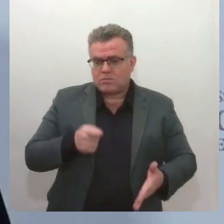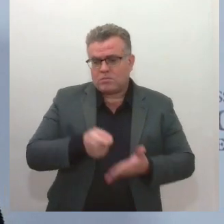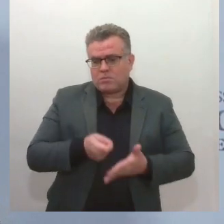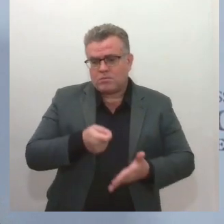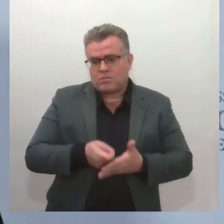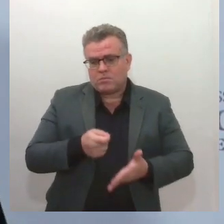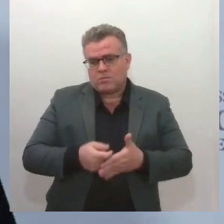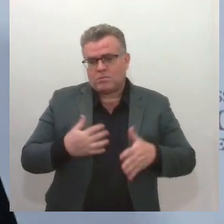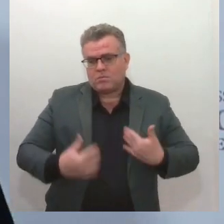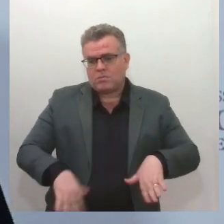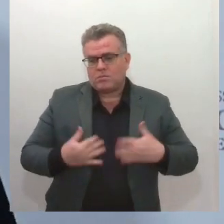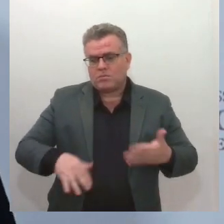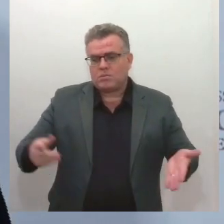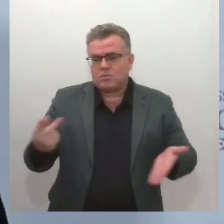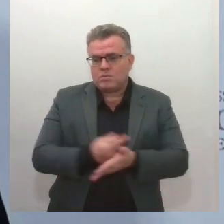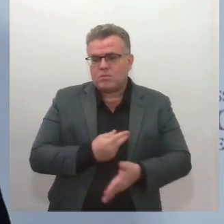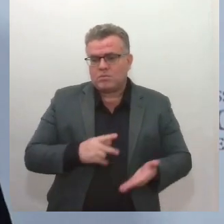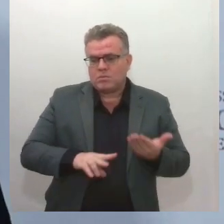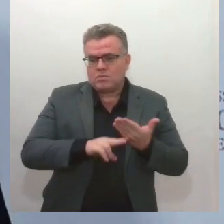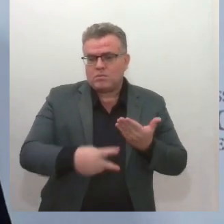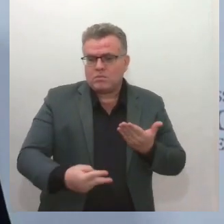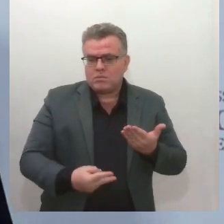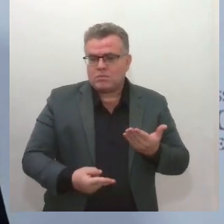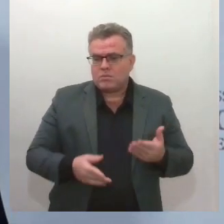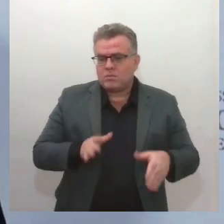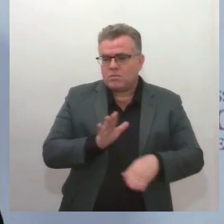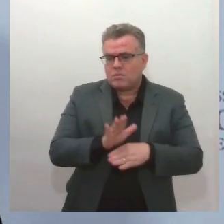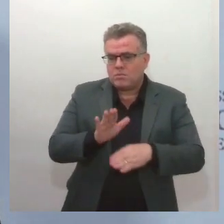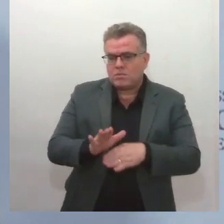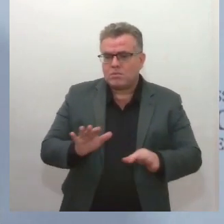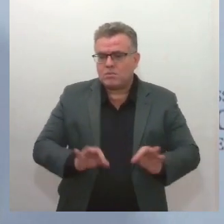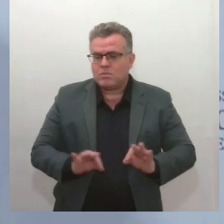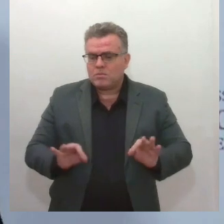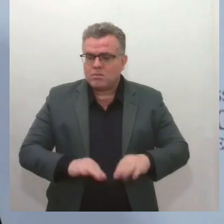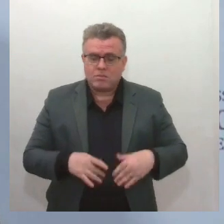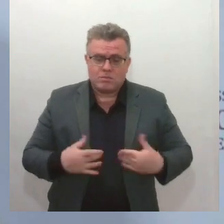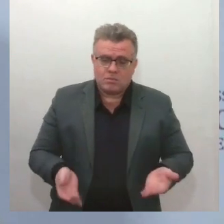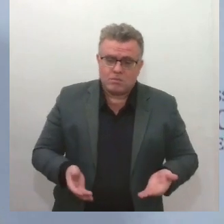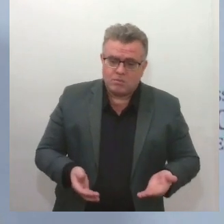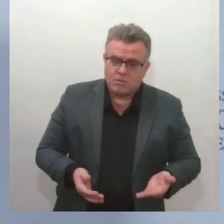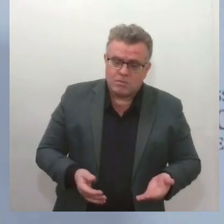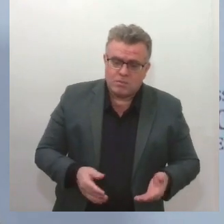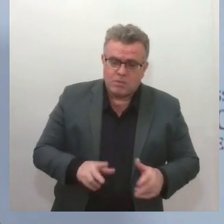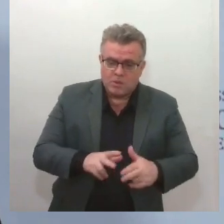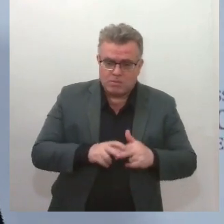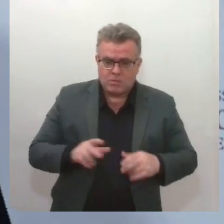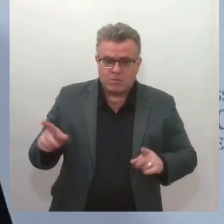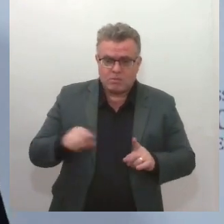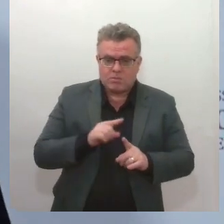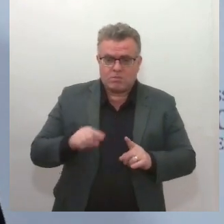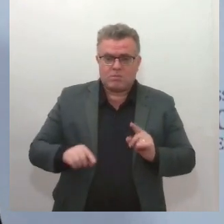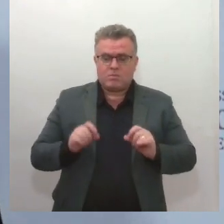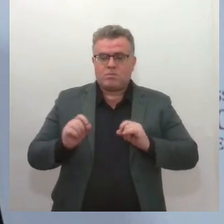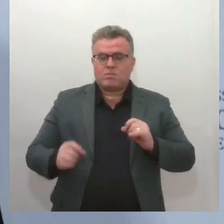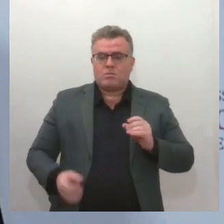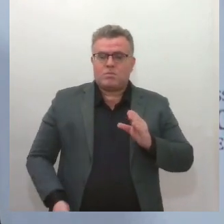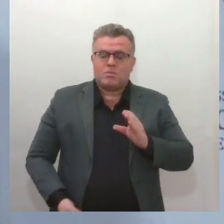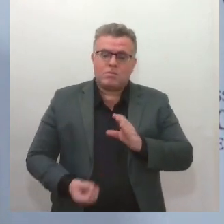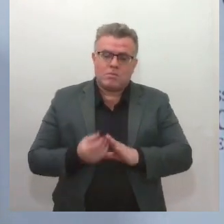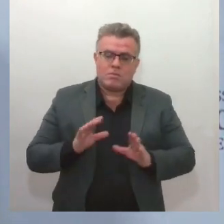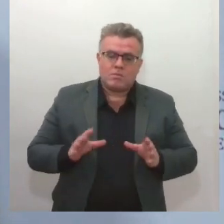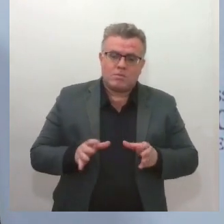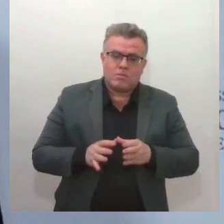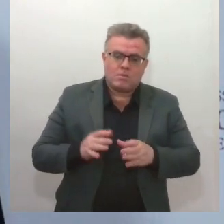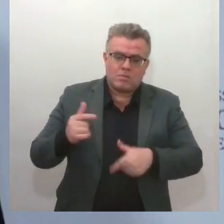dele não seria atingida. Então, em virtude disso, houve o veto, já se comprometeu a criar um grupo de trabalho com o Ministério Público,